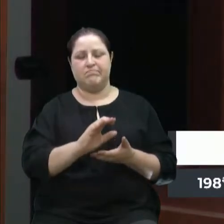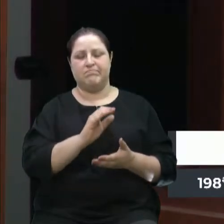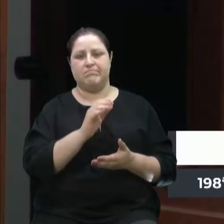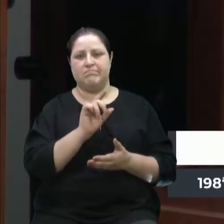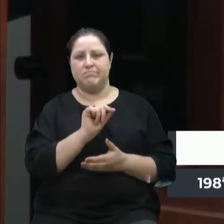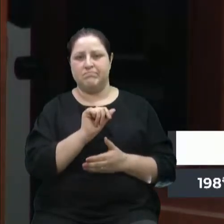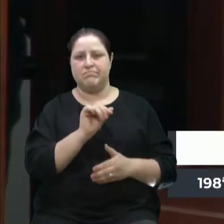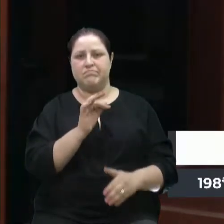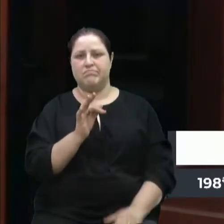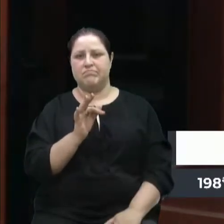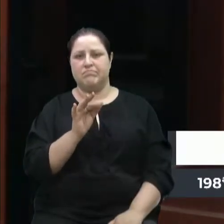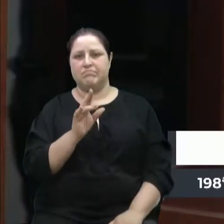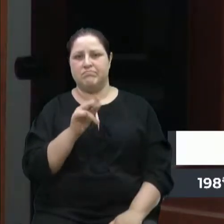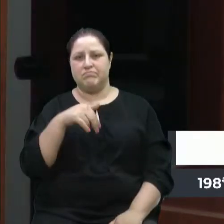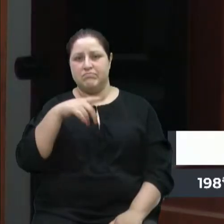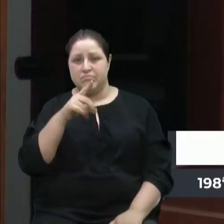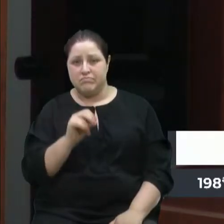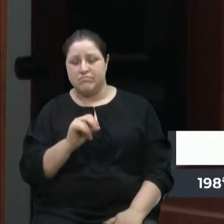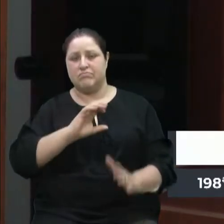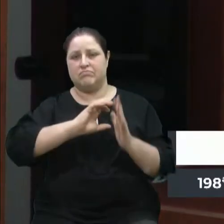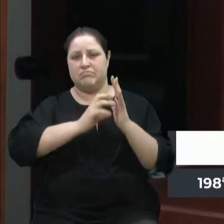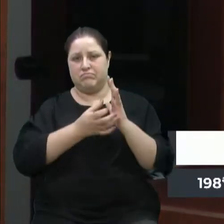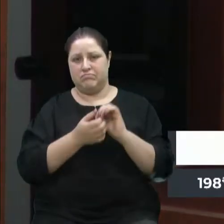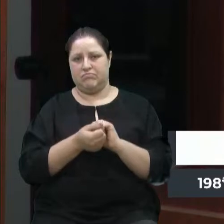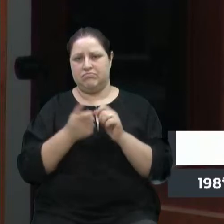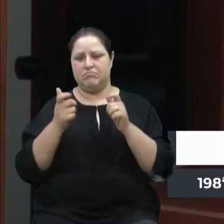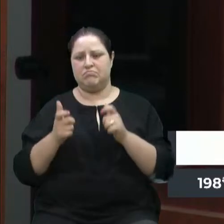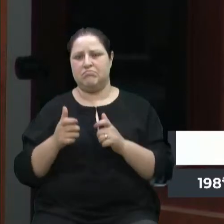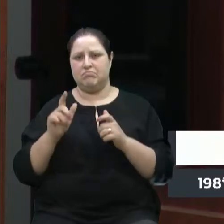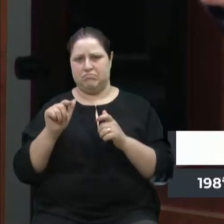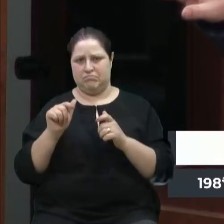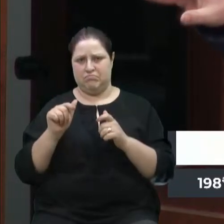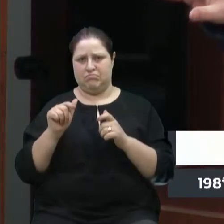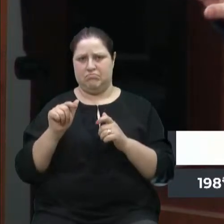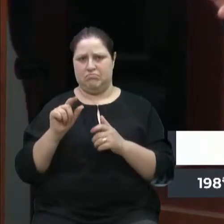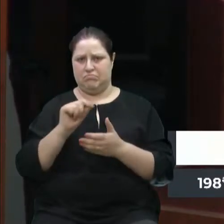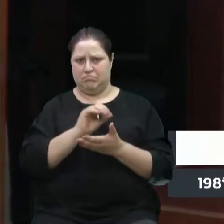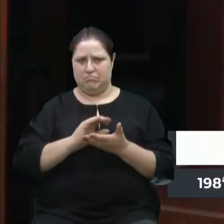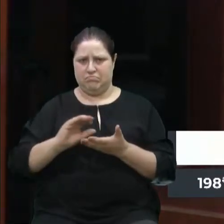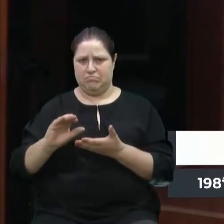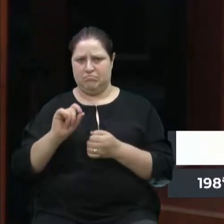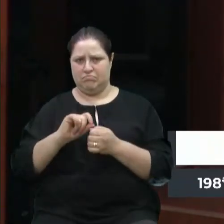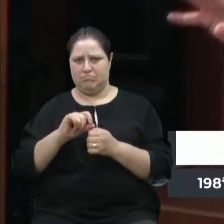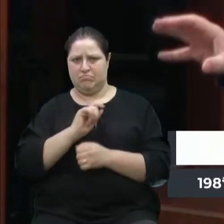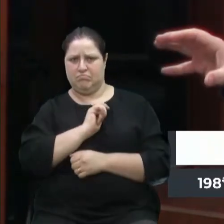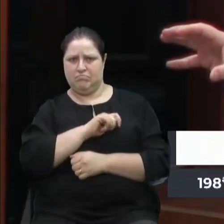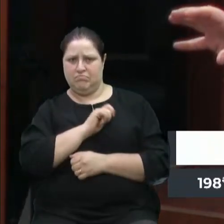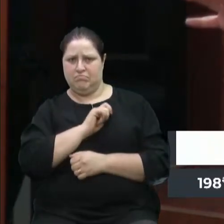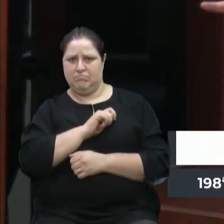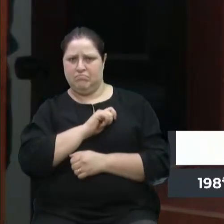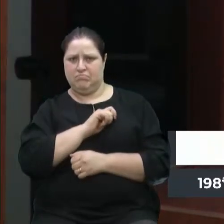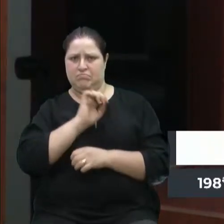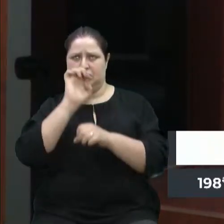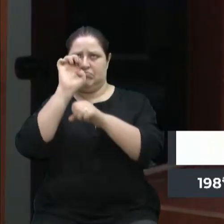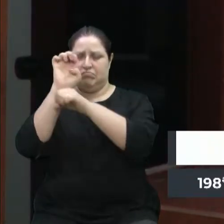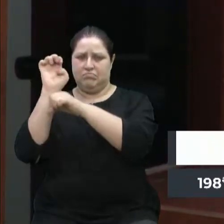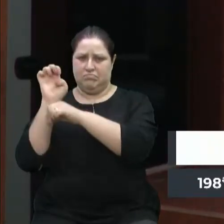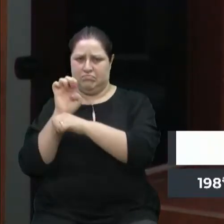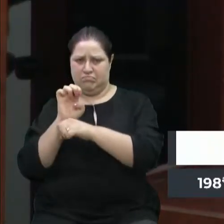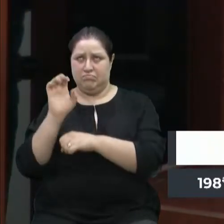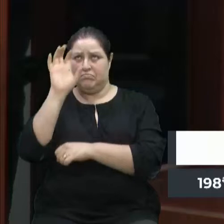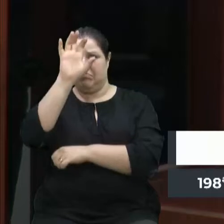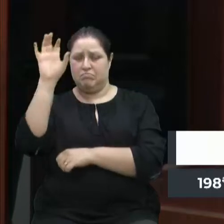recursos? Né? Esses recursos servem para fazer ameaças às candidaturas dos estados,